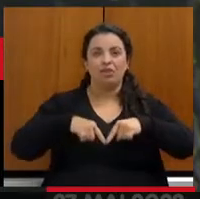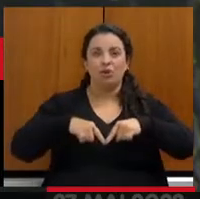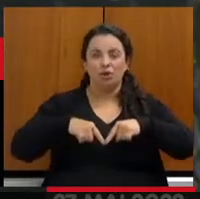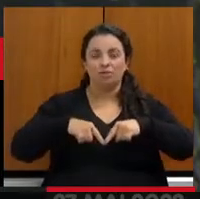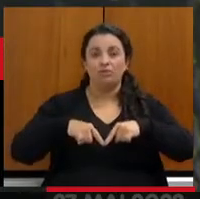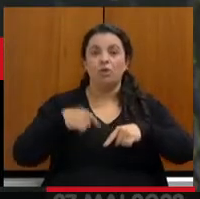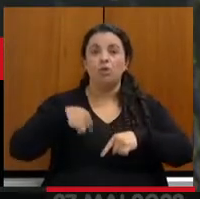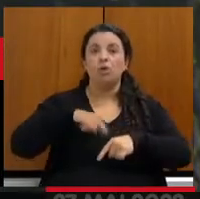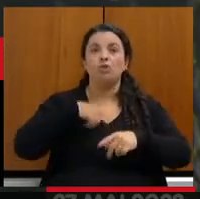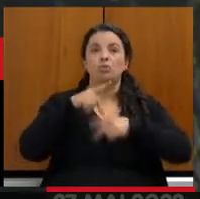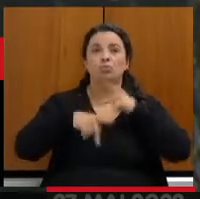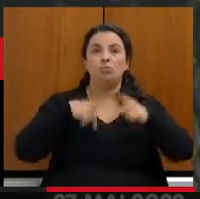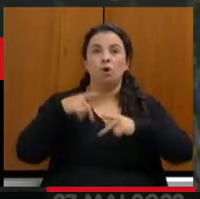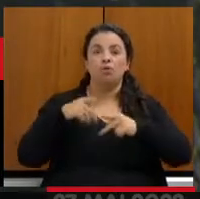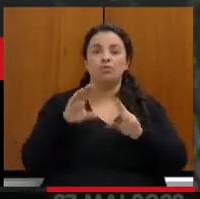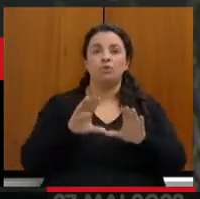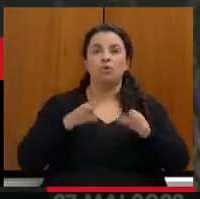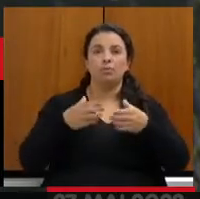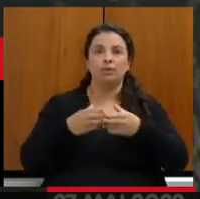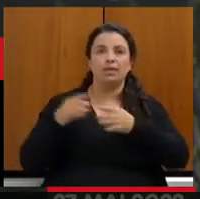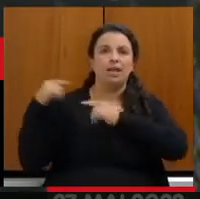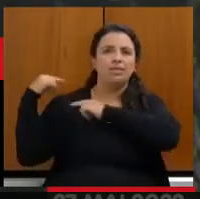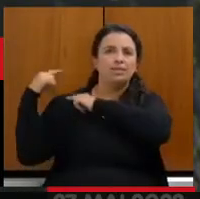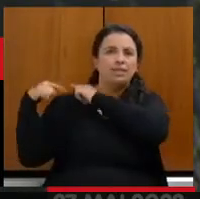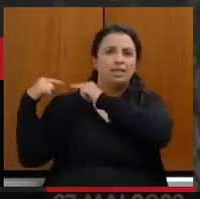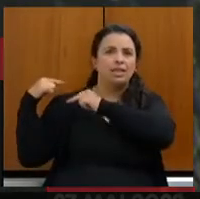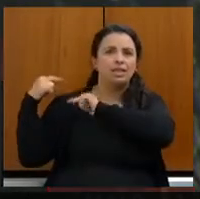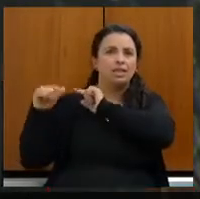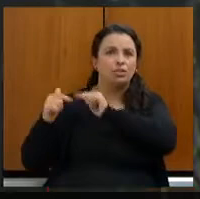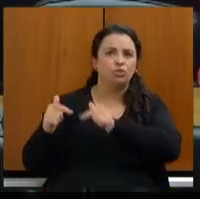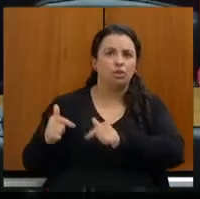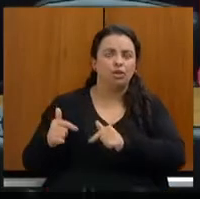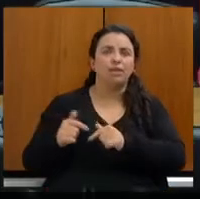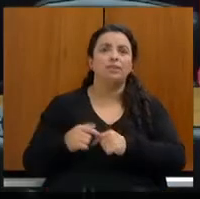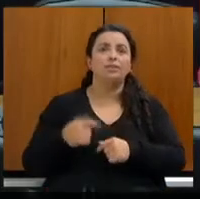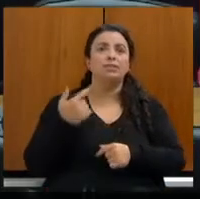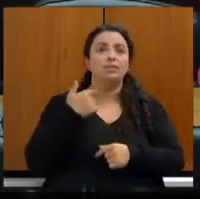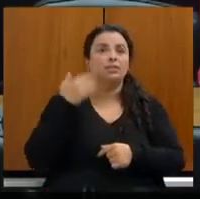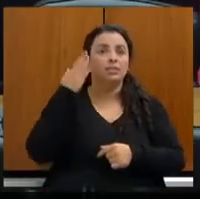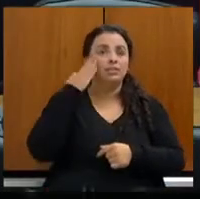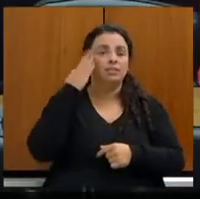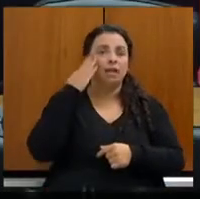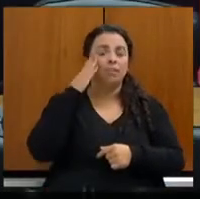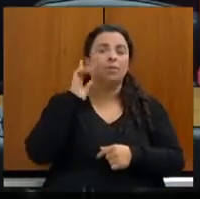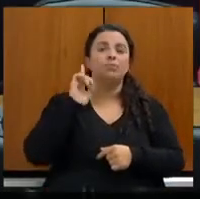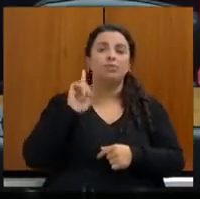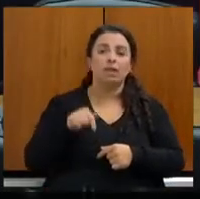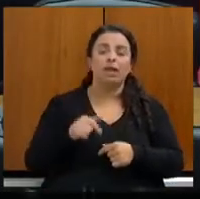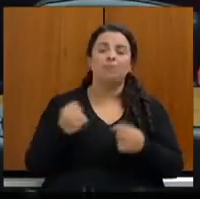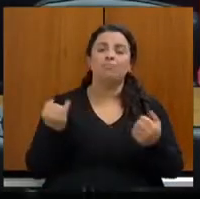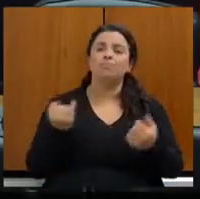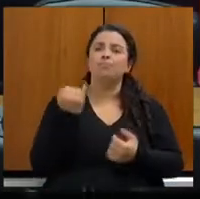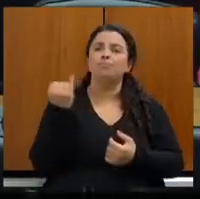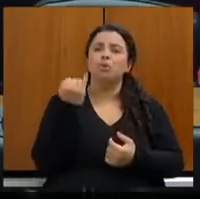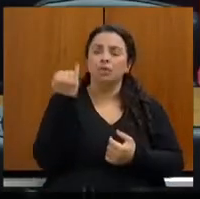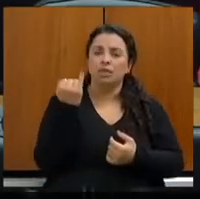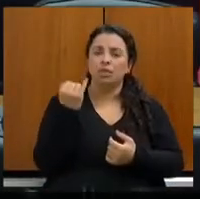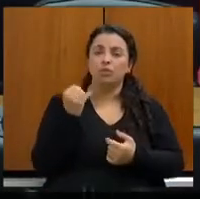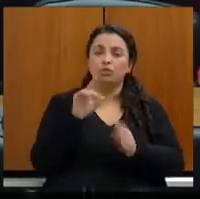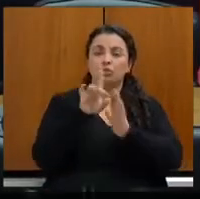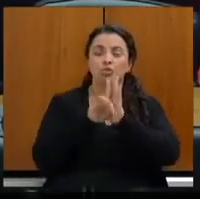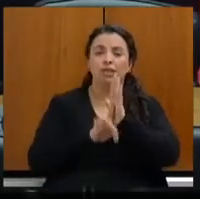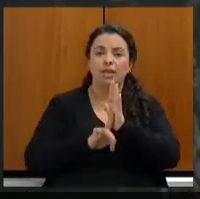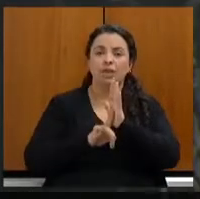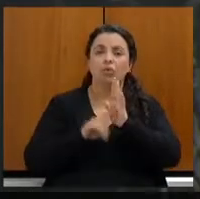e comunidades tradicionais o salve as parentes sabemos do quanto é essencial para nós o direito ao território